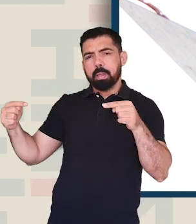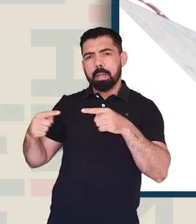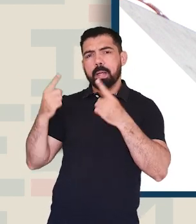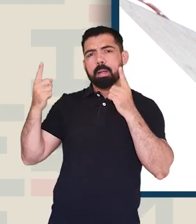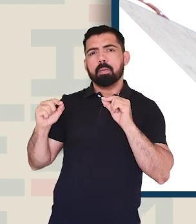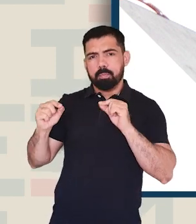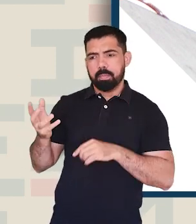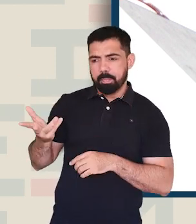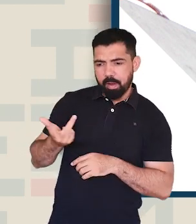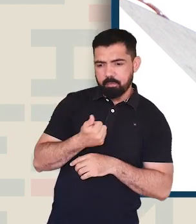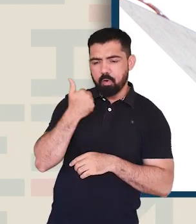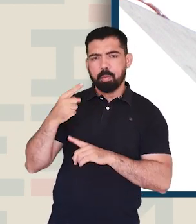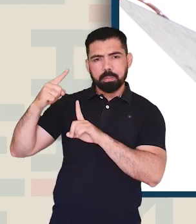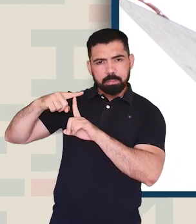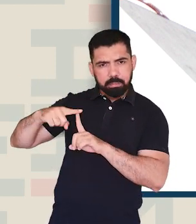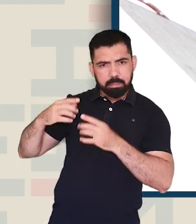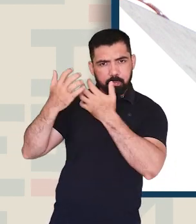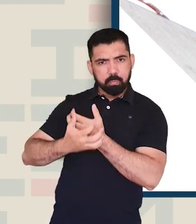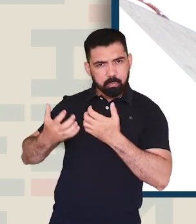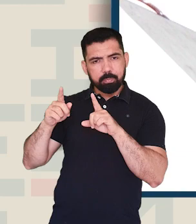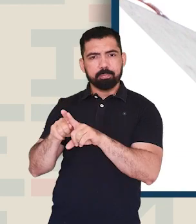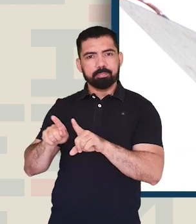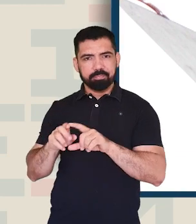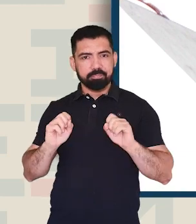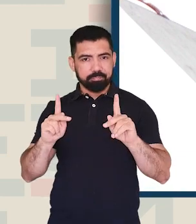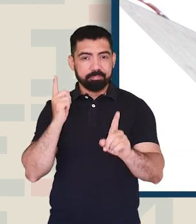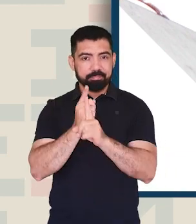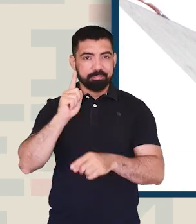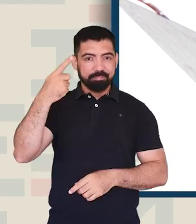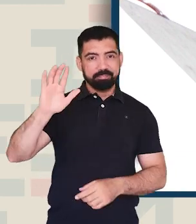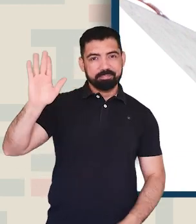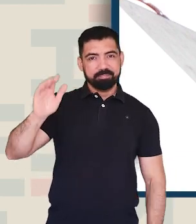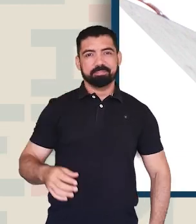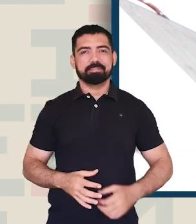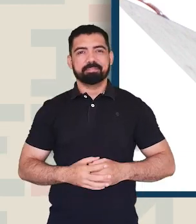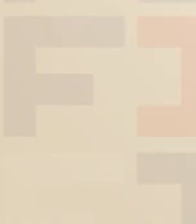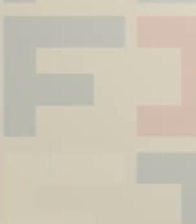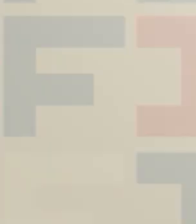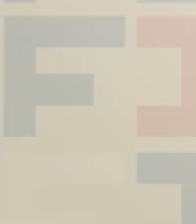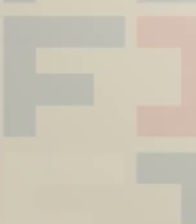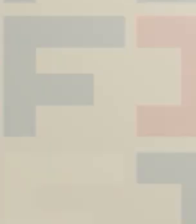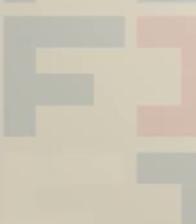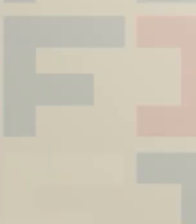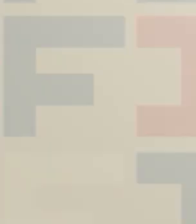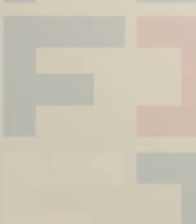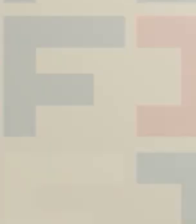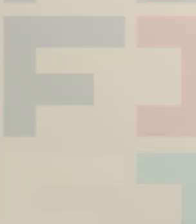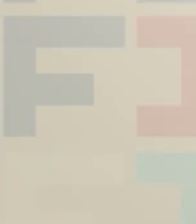performance, estilos musicais, né? Então, até lá.